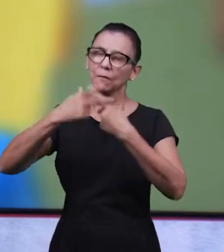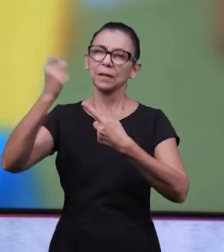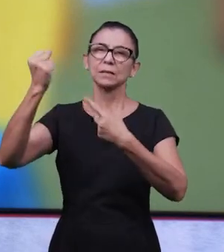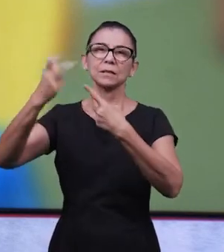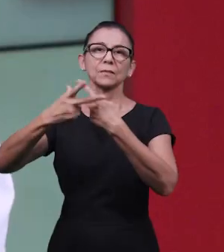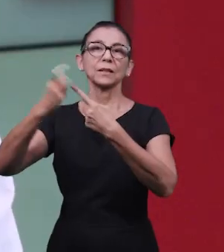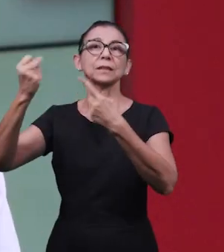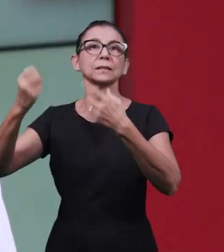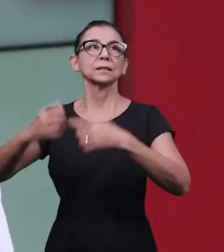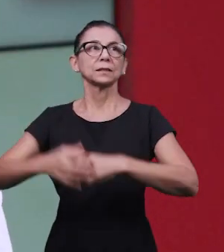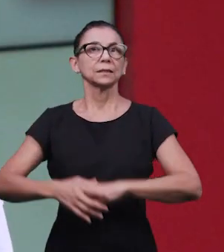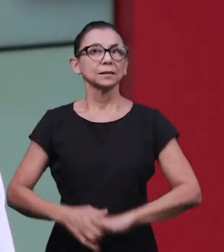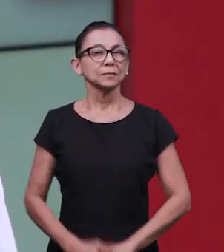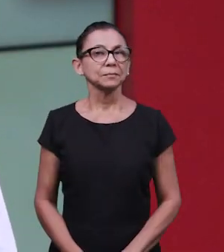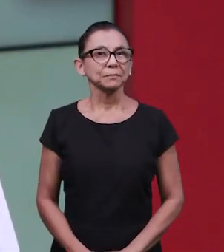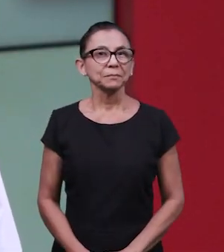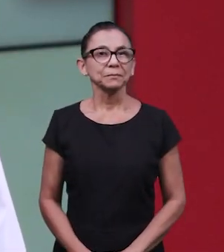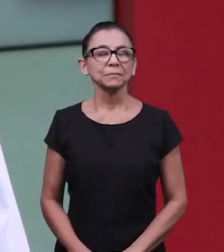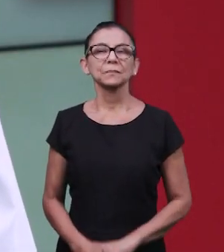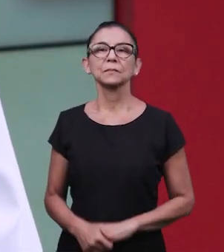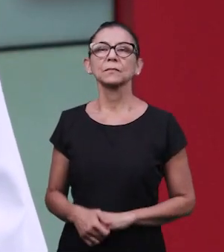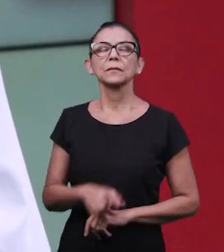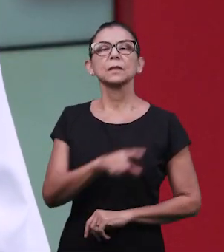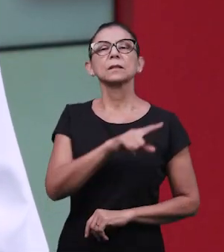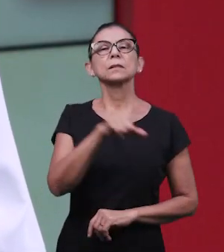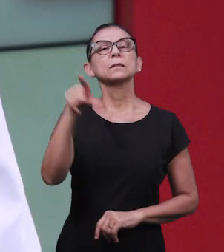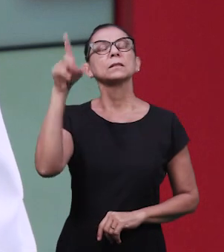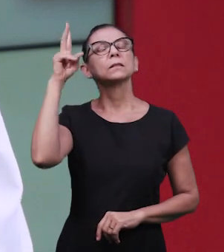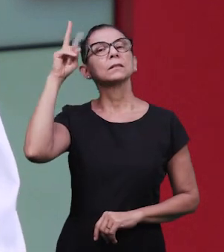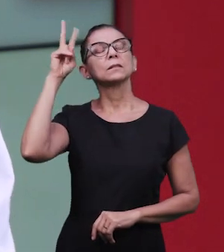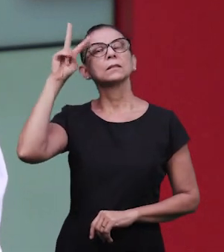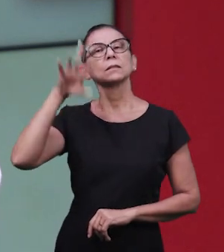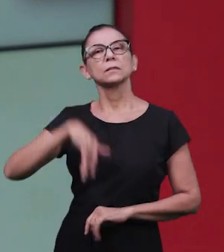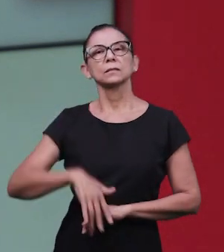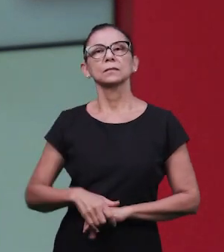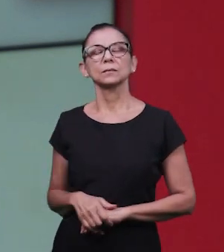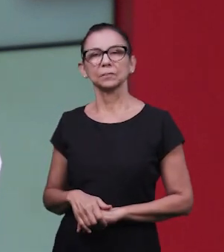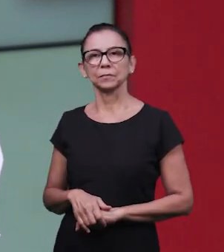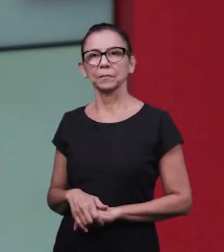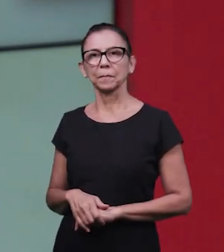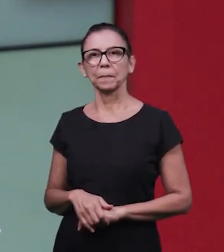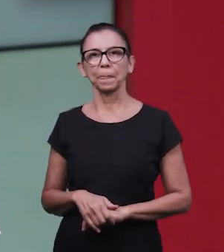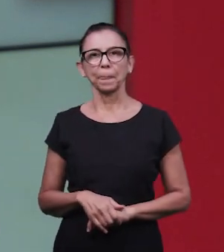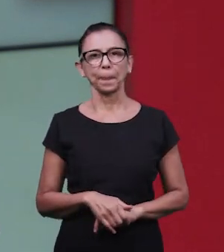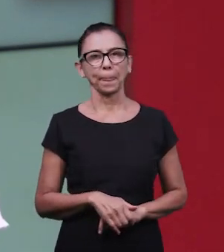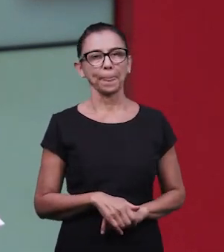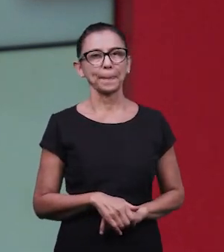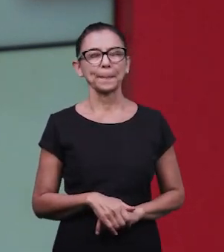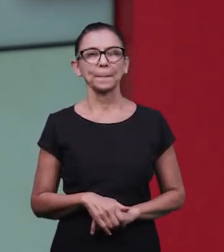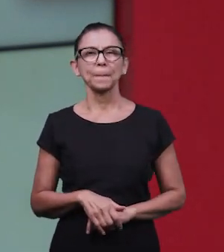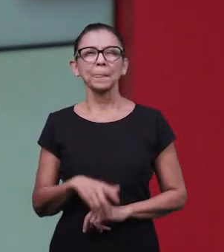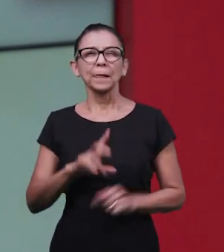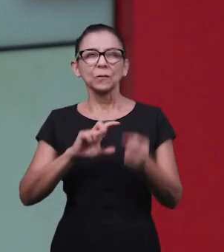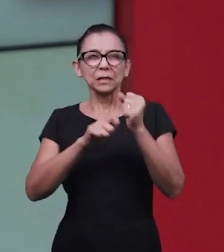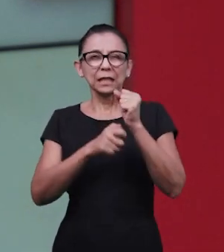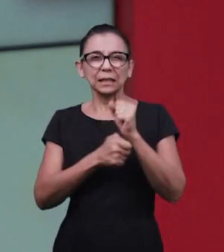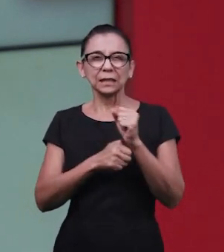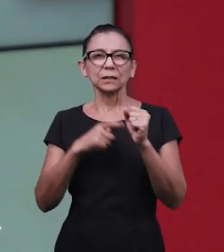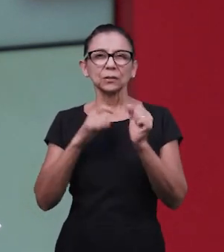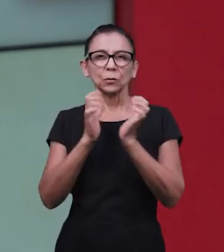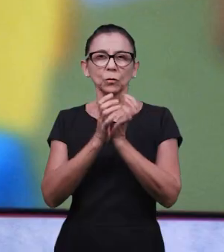espiritual, cantando louvores, aprendendo da palavra de Deus, orando, e assim